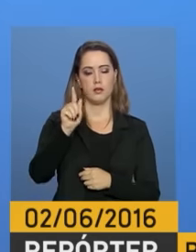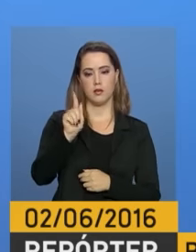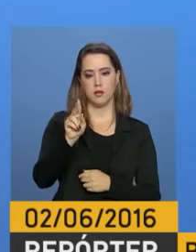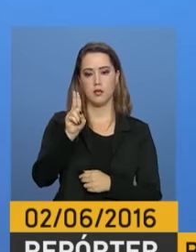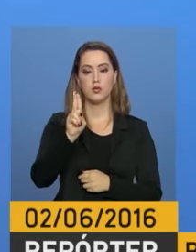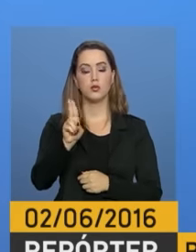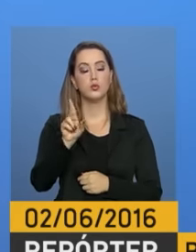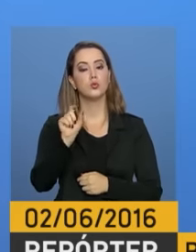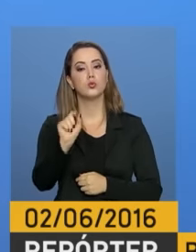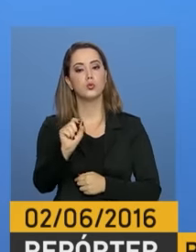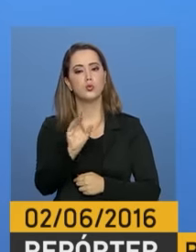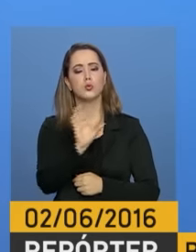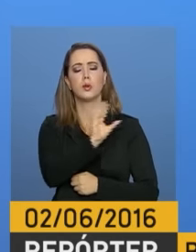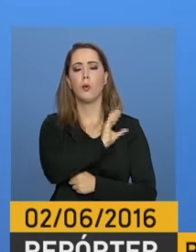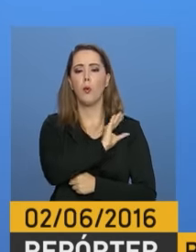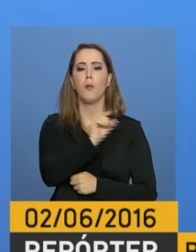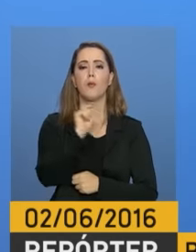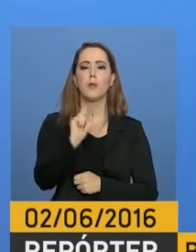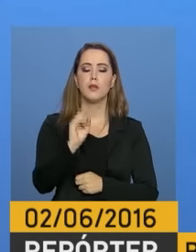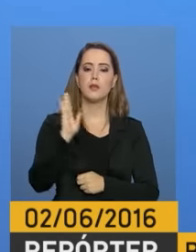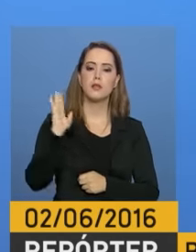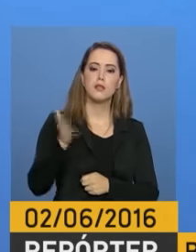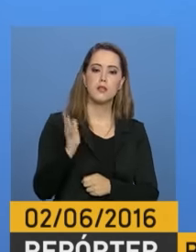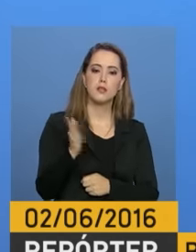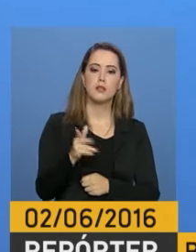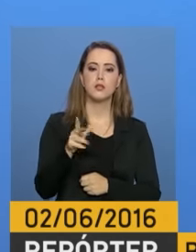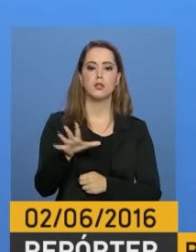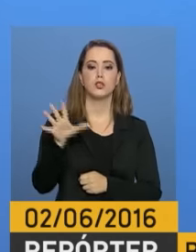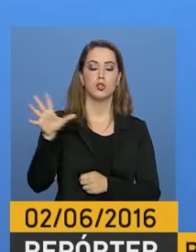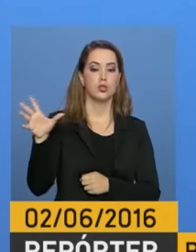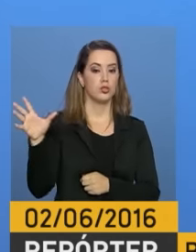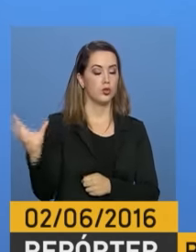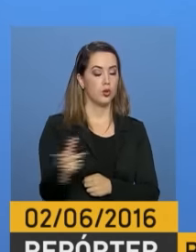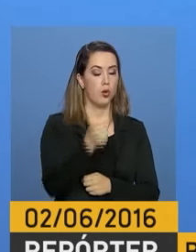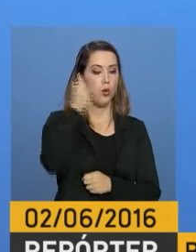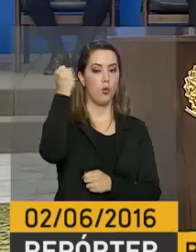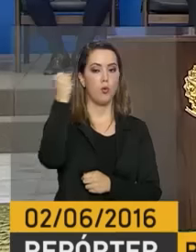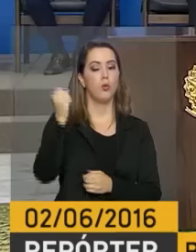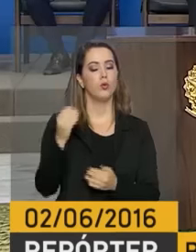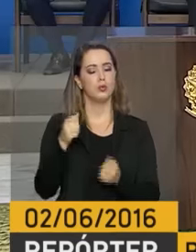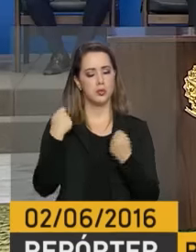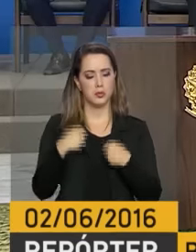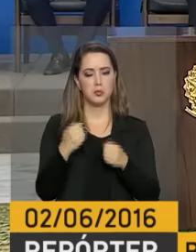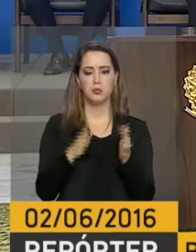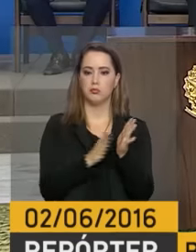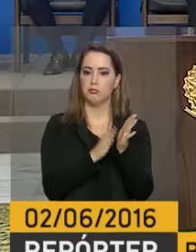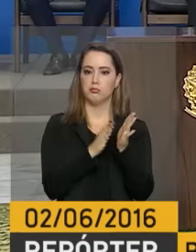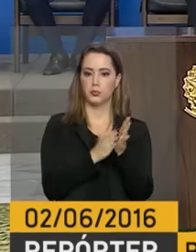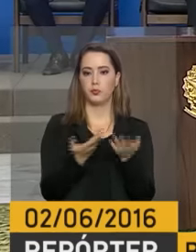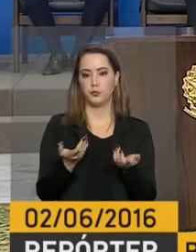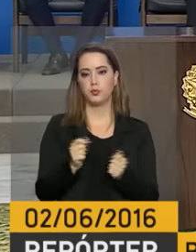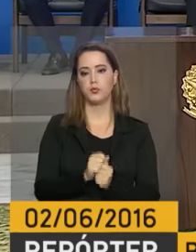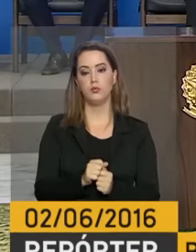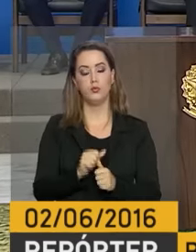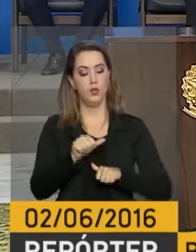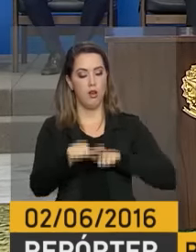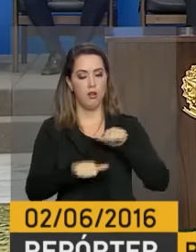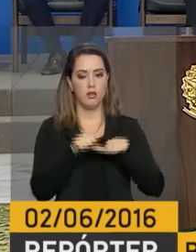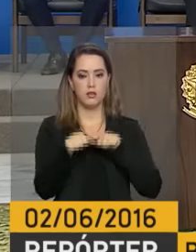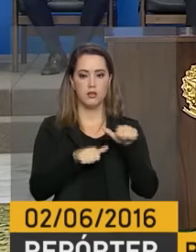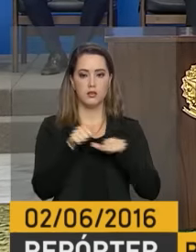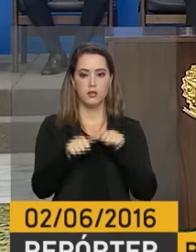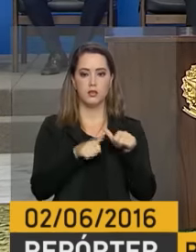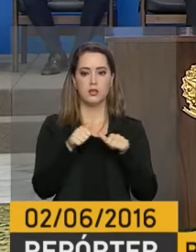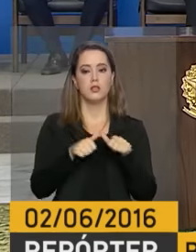competência institucional definitiva, uma conquista republicana a merecer aplauso. A transformação